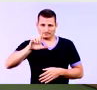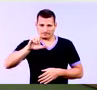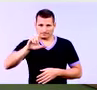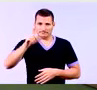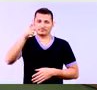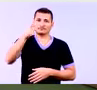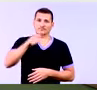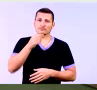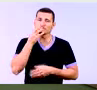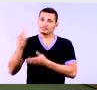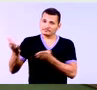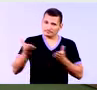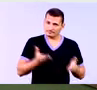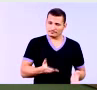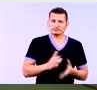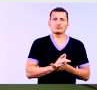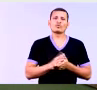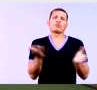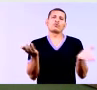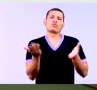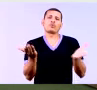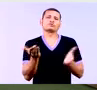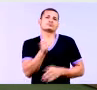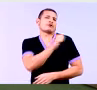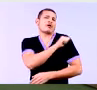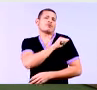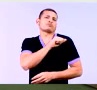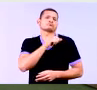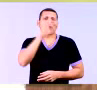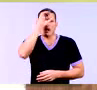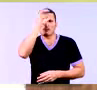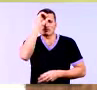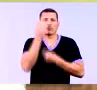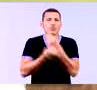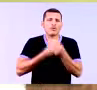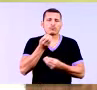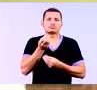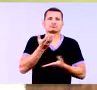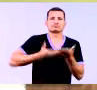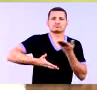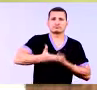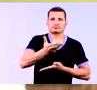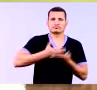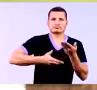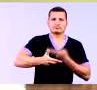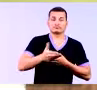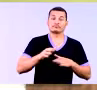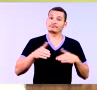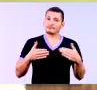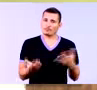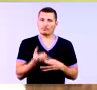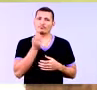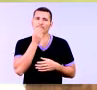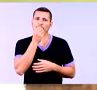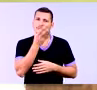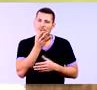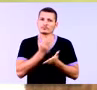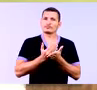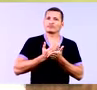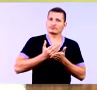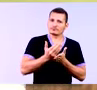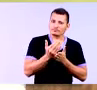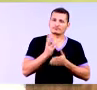professor. o que os nossos alunos podem esperar sobre a interatividade, professor, hoje? Então, gente, é muito bom começar novamente a nossa disciplina,